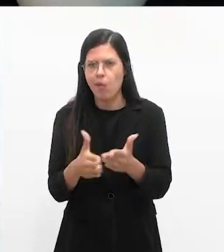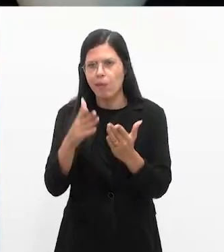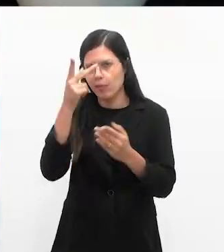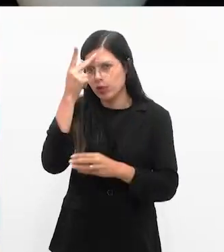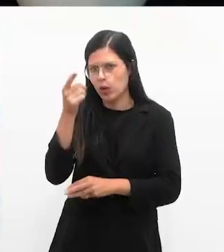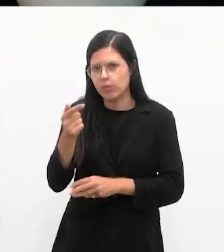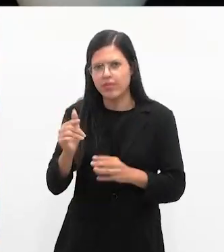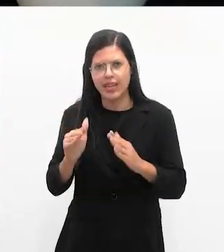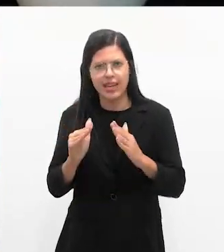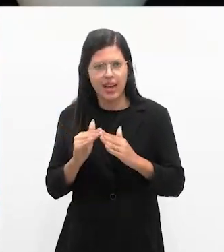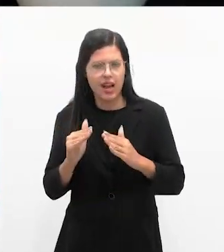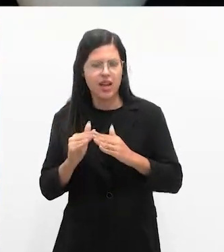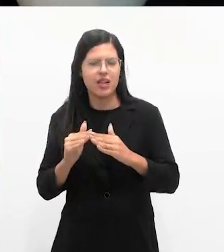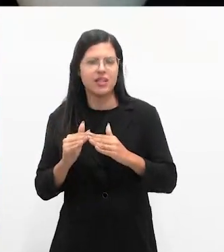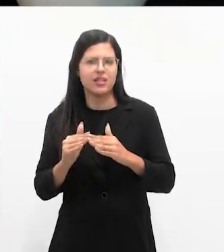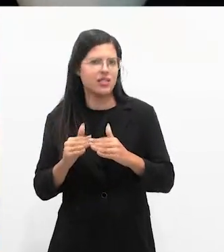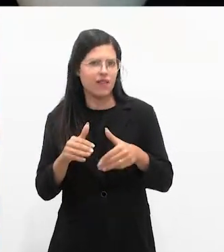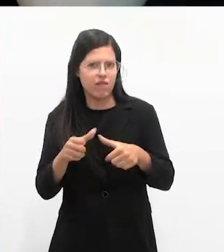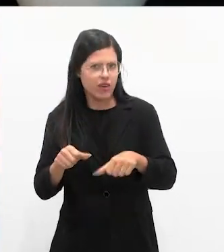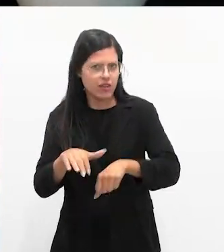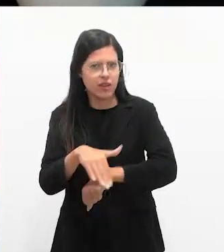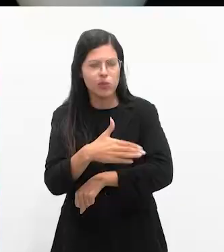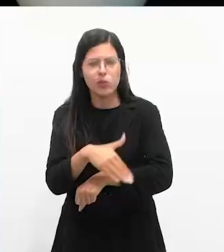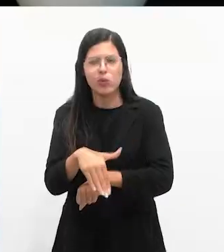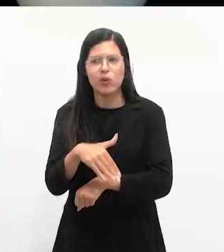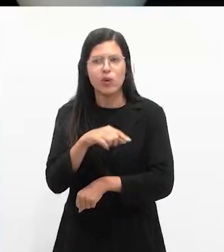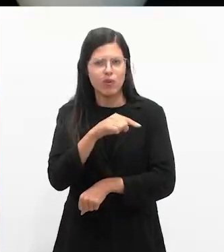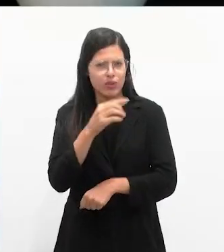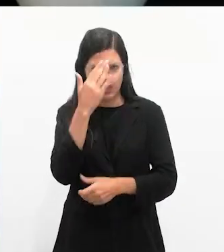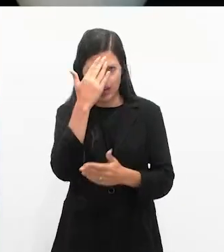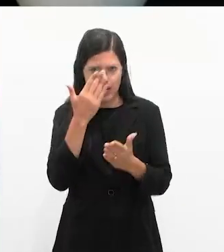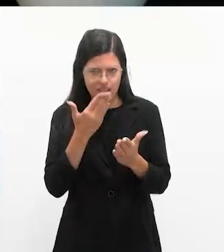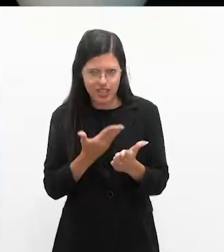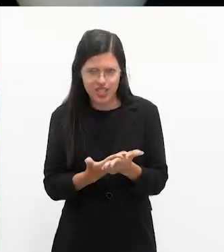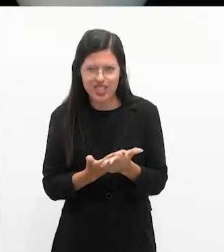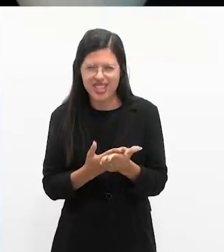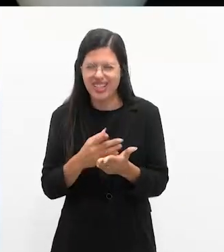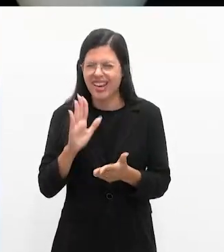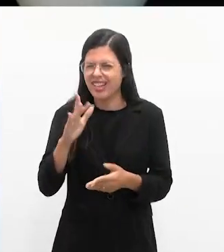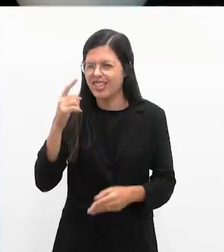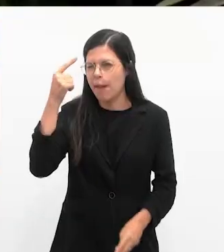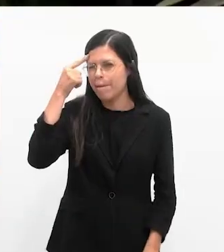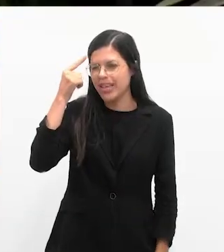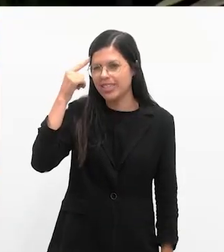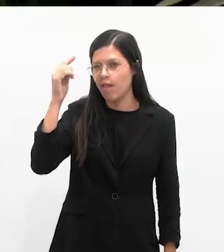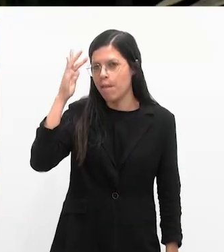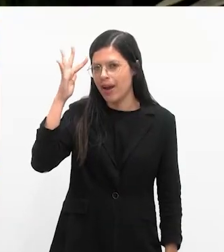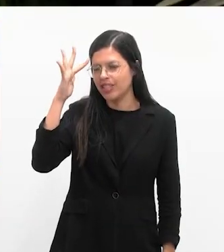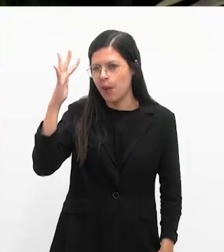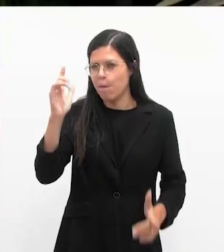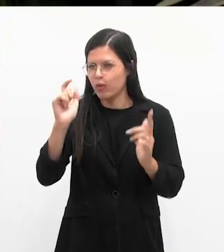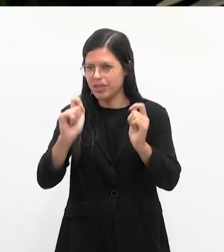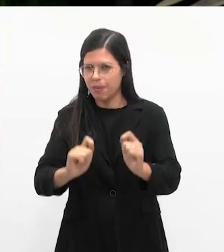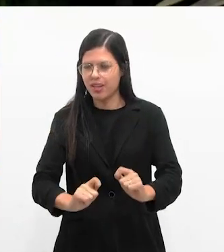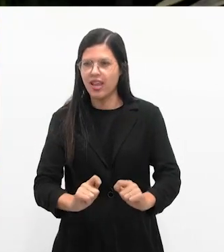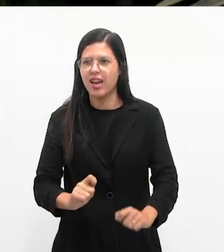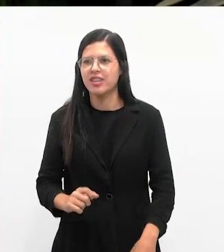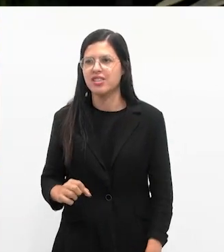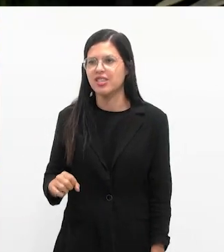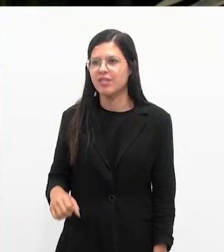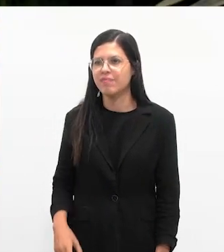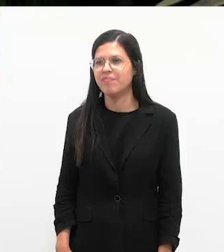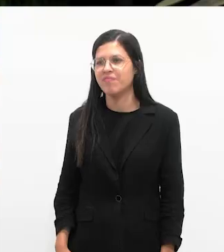situação de rua. Você acha que quando ele trouxe ele já tinha isso em mente, que poderia ter essa possibilidade?